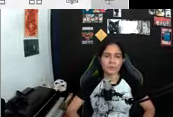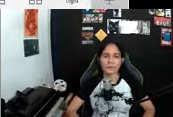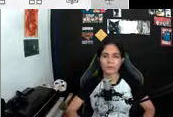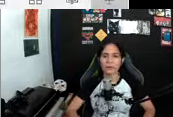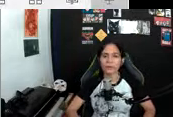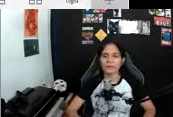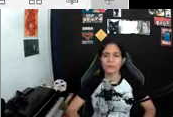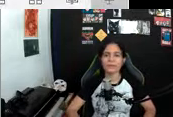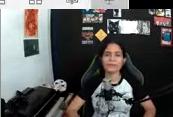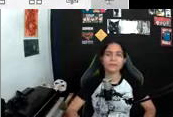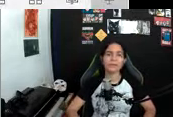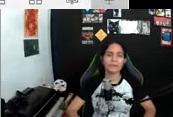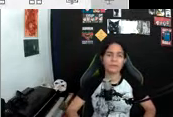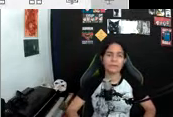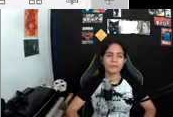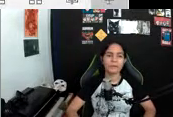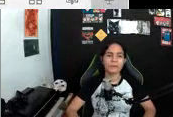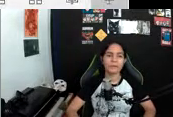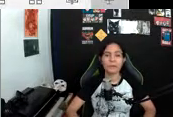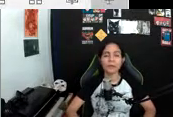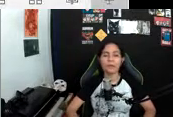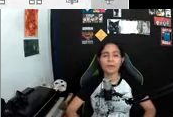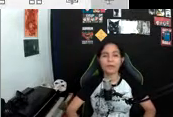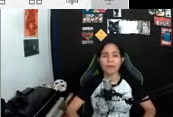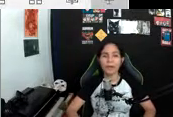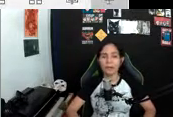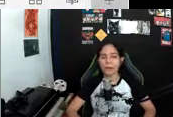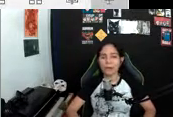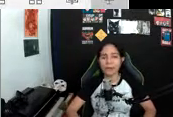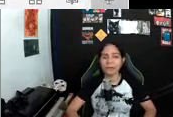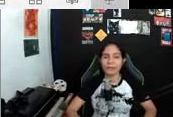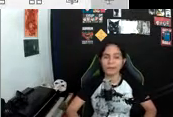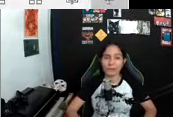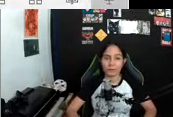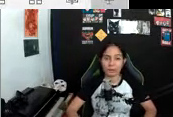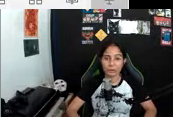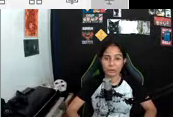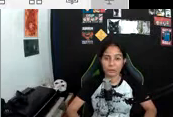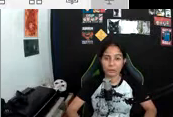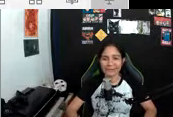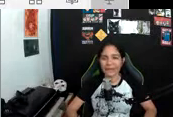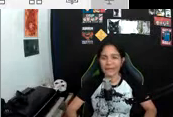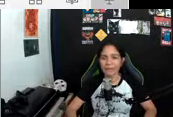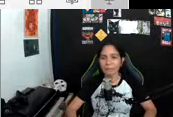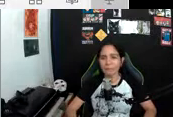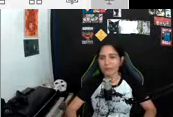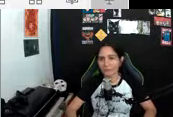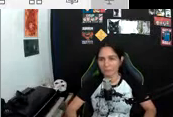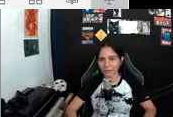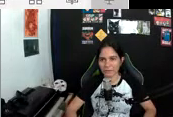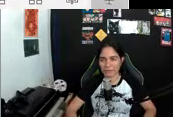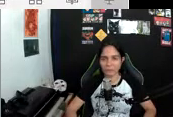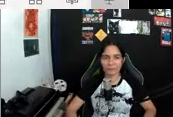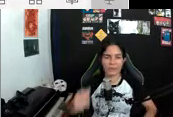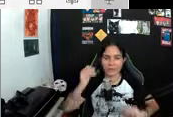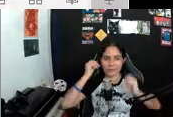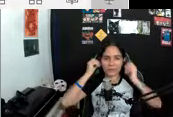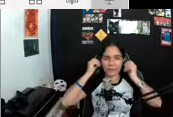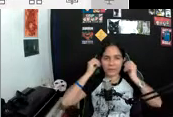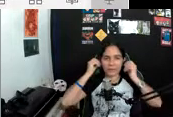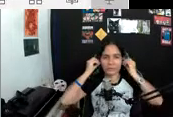A ética profissional é uma dimensão da profissão vinculada organicamente às dimensões teórica, técnica, política e